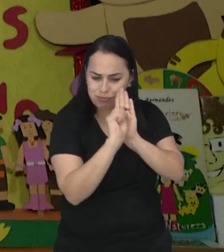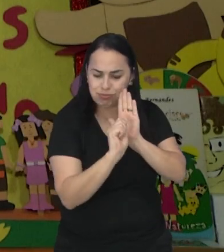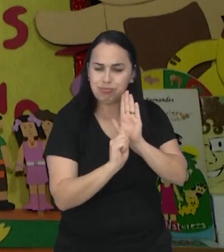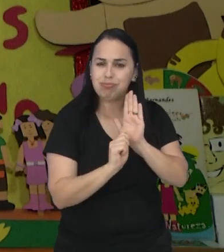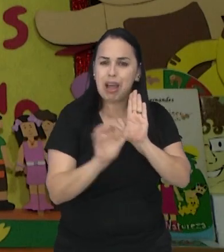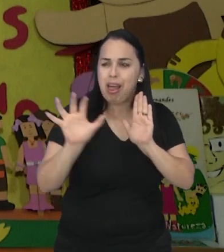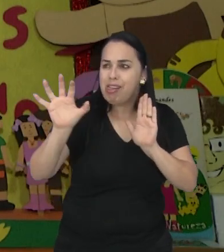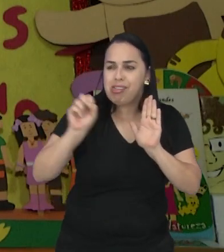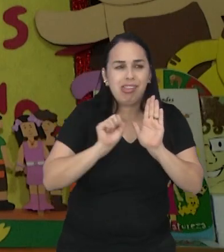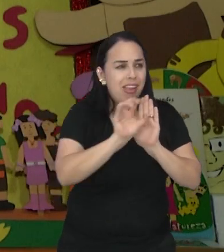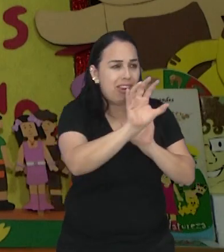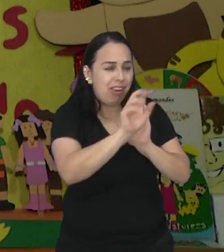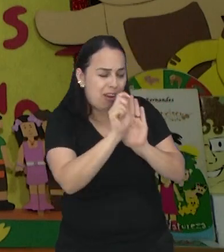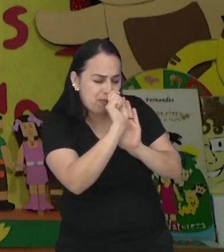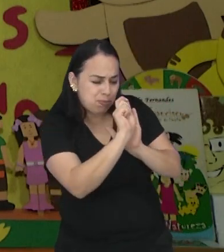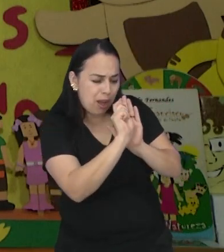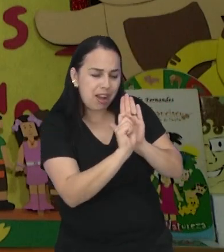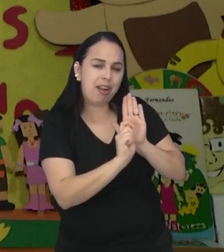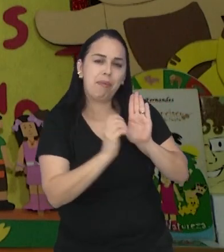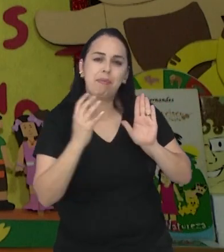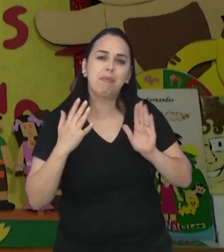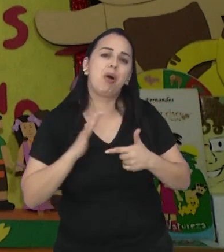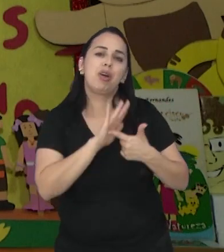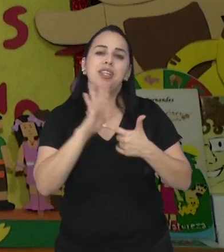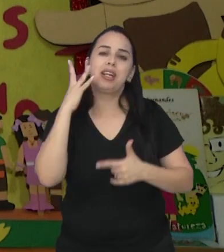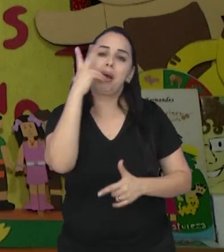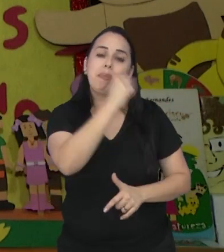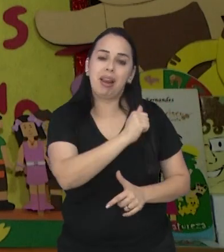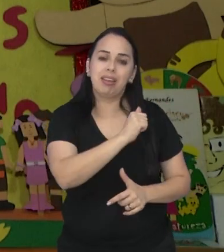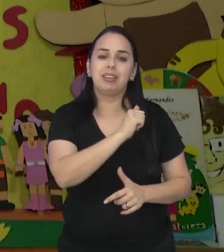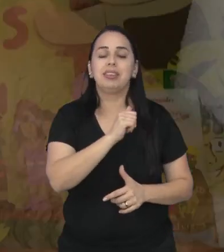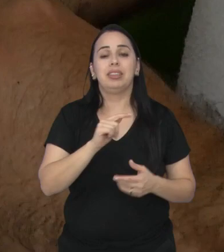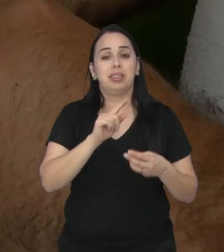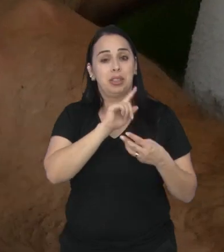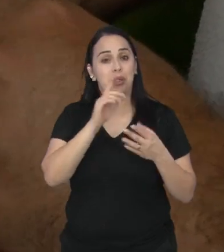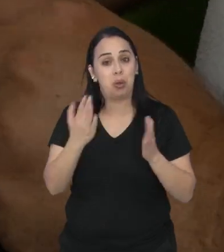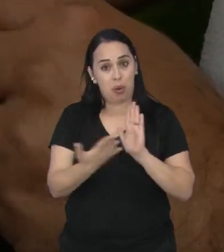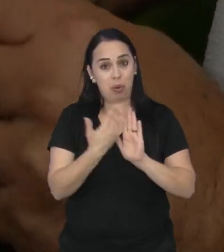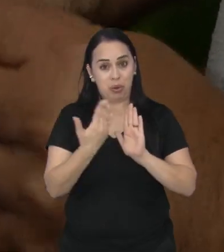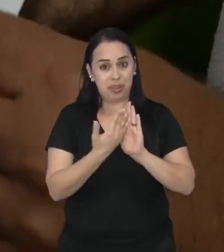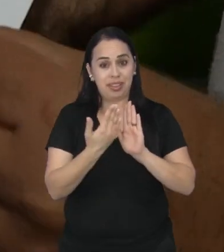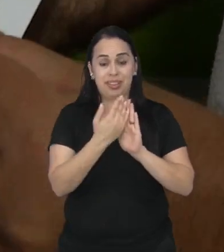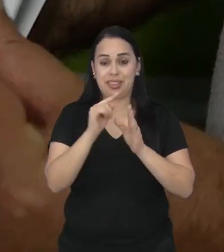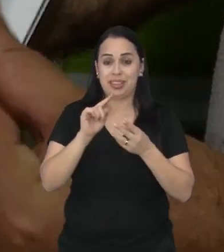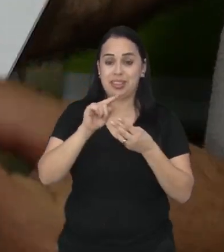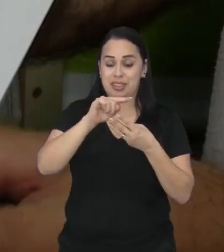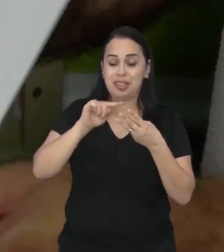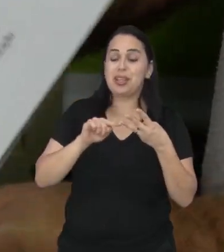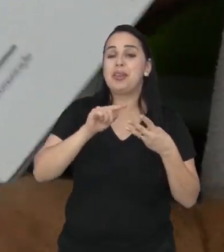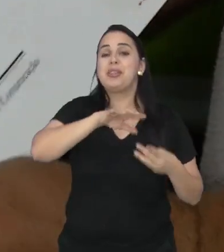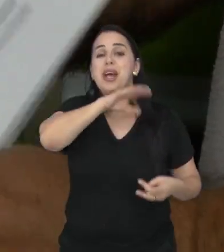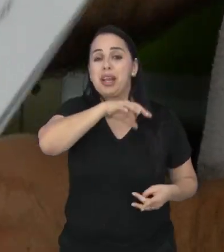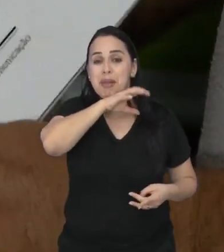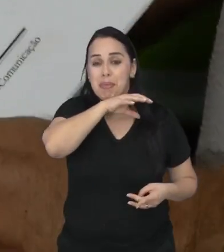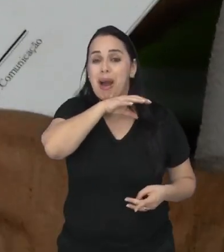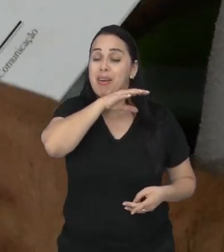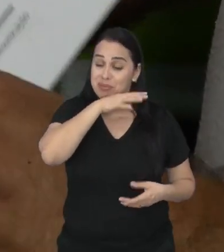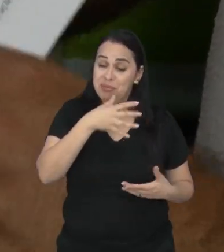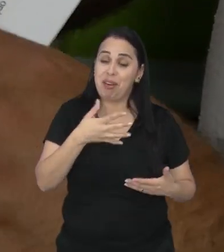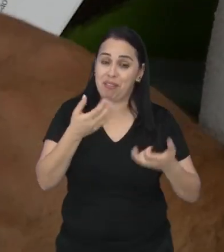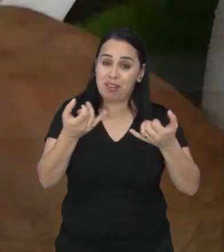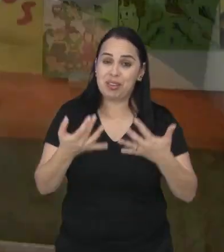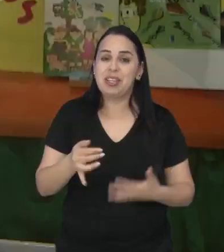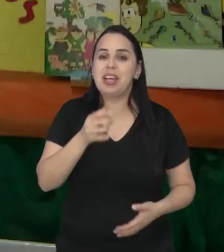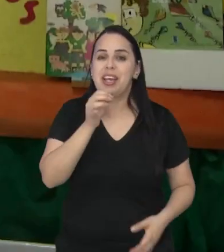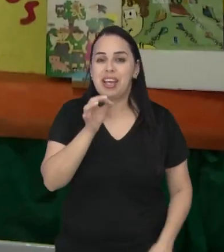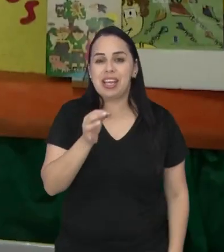né? Isso trazendo tudo isso, essa beleza que é a nossa região. Então o livro fala um pouquinho dos animais silvestres que